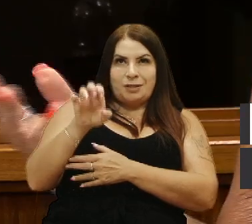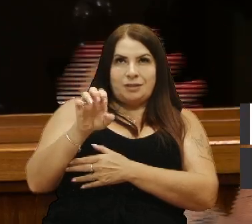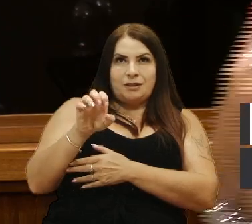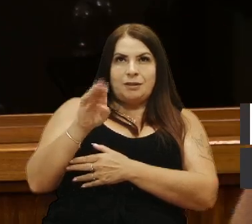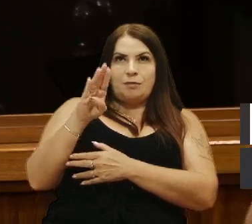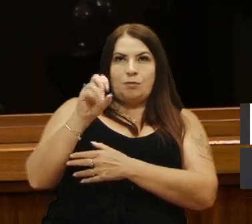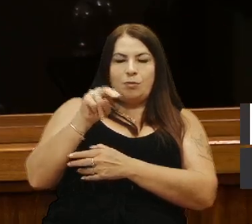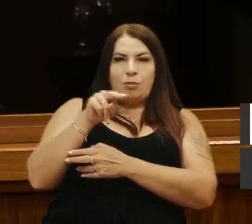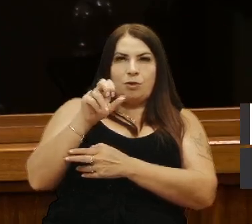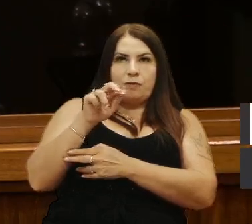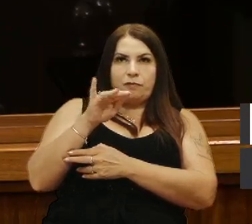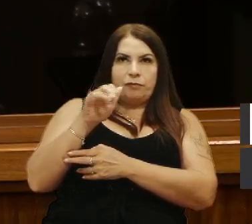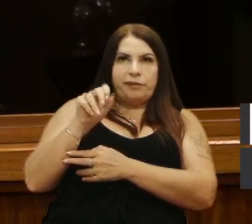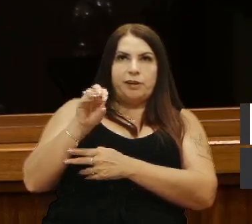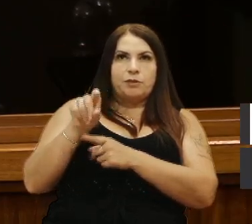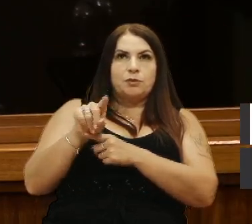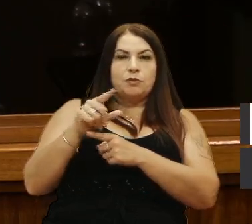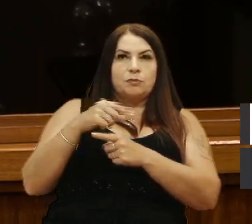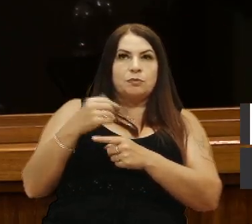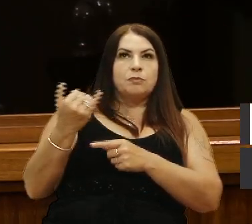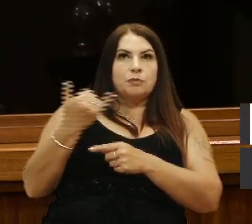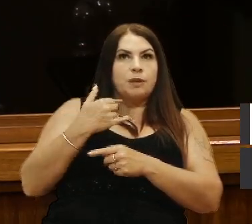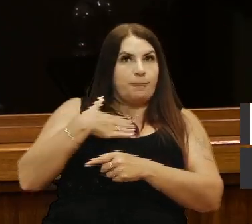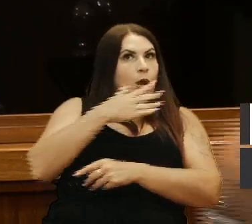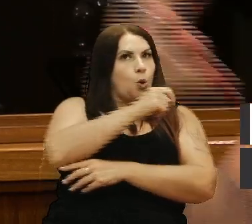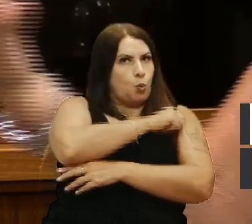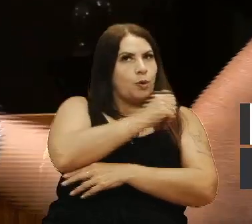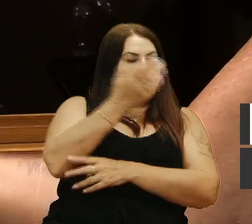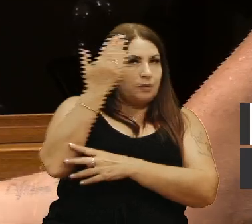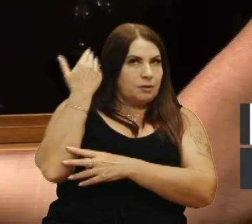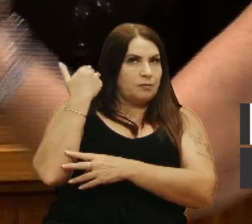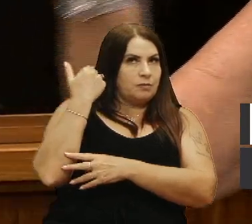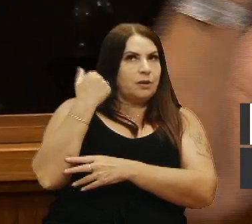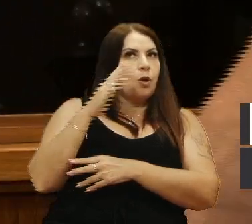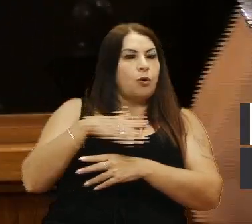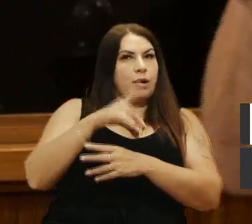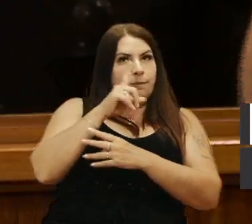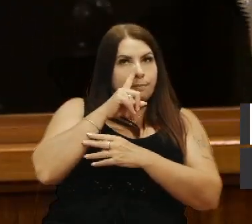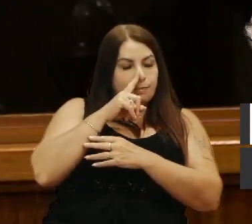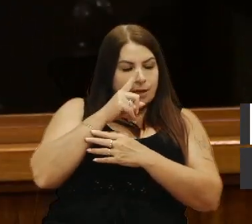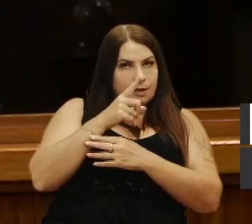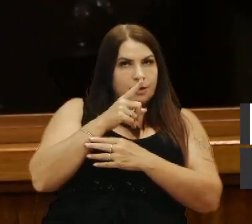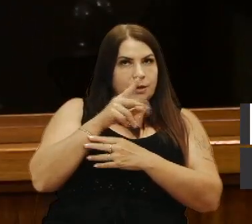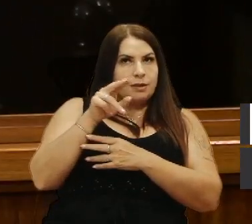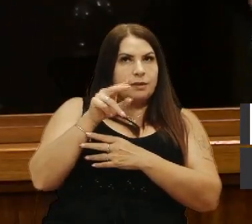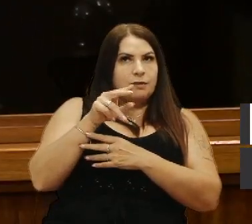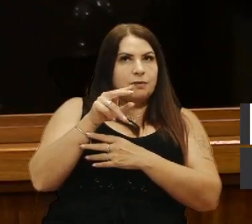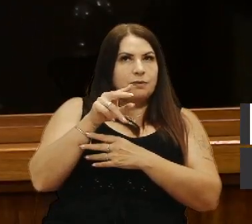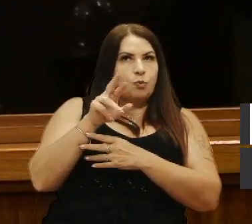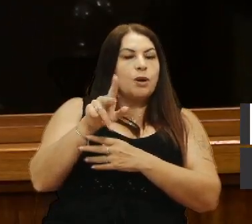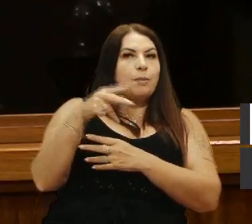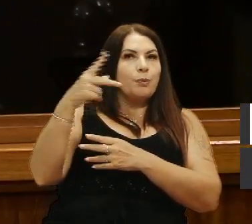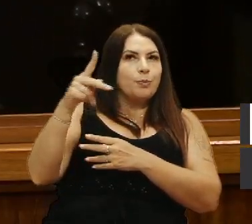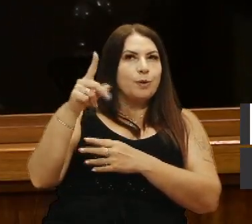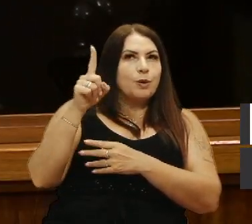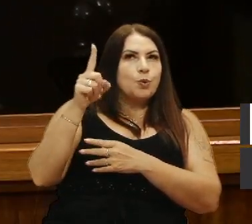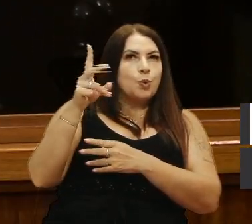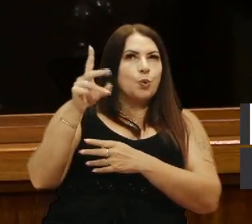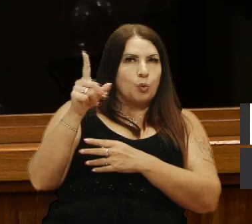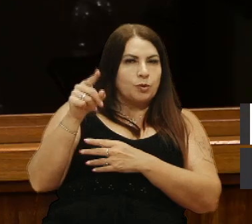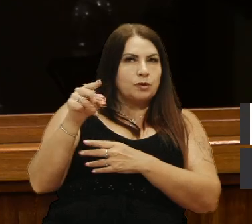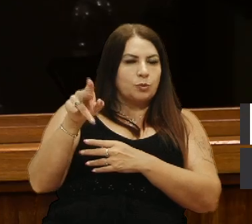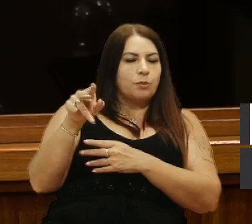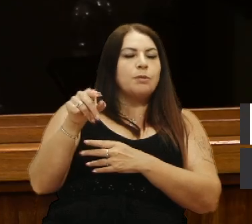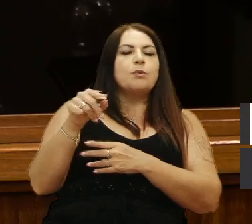eu recebi de ela foi minha aluna, agora ela é mãe, o irmão dela de 12, a irmã dela